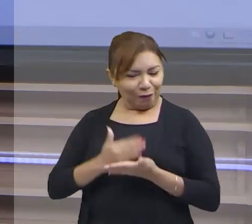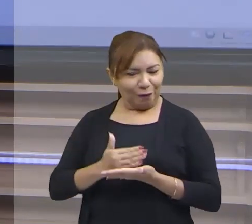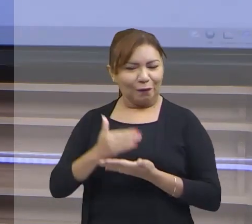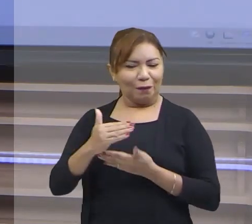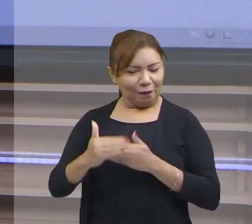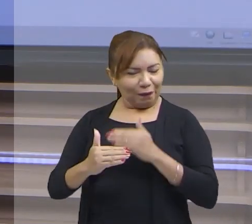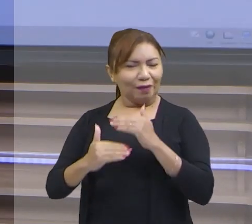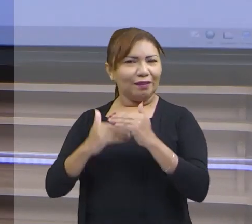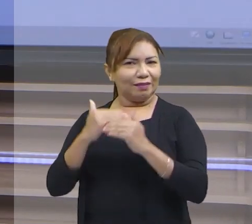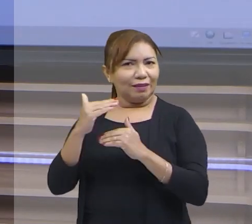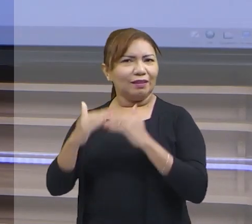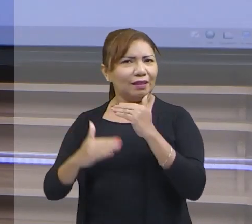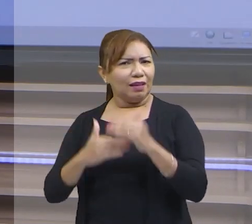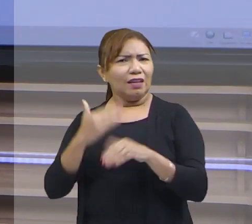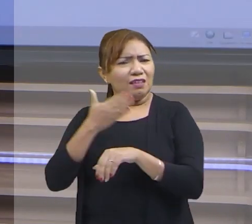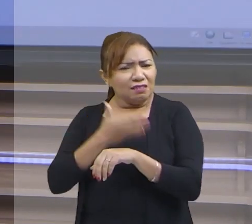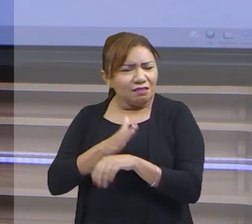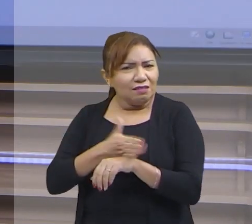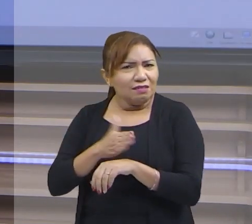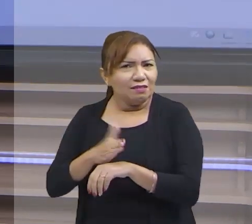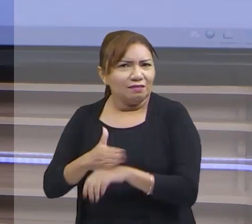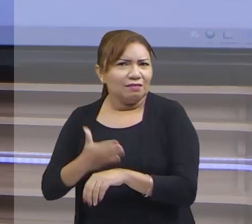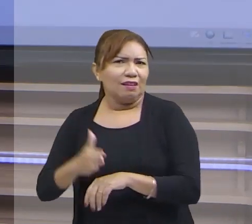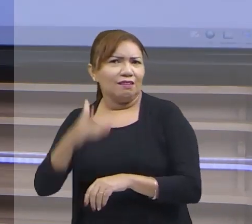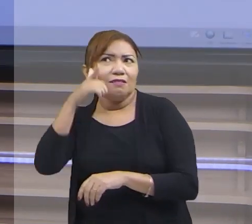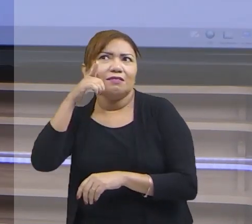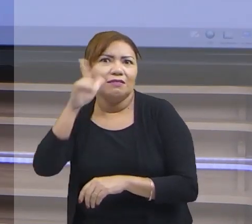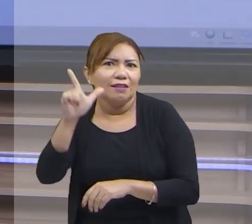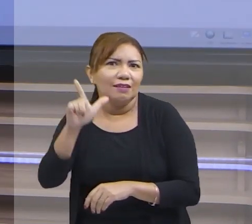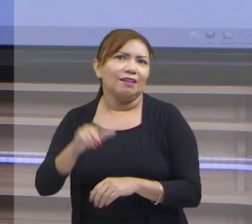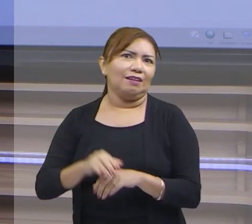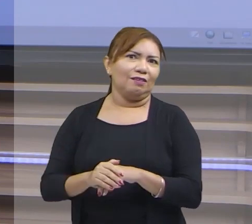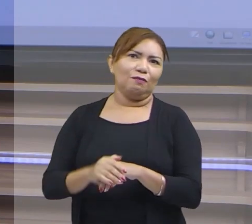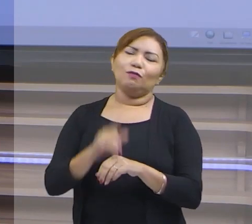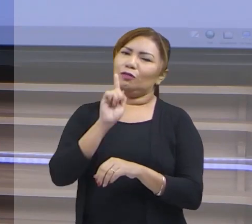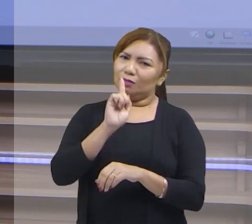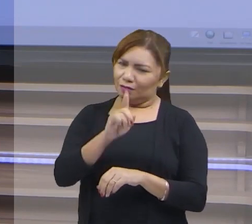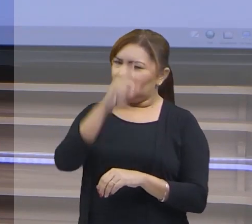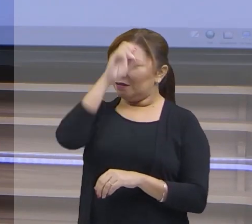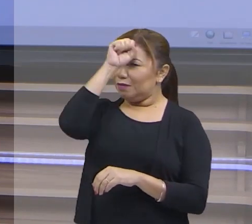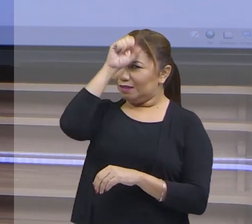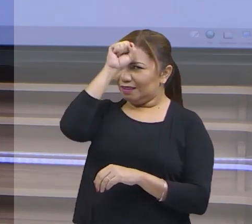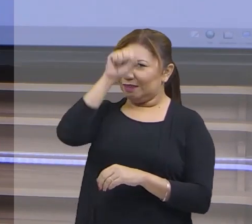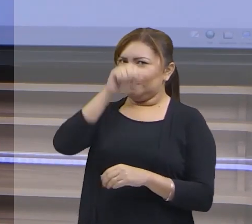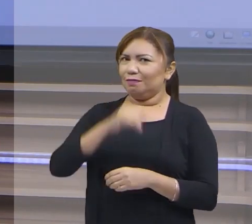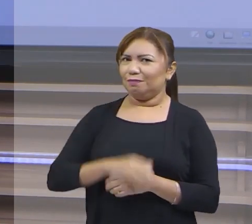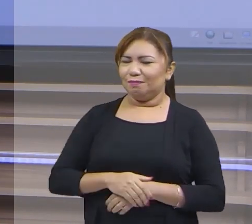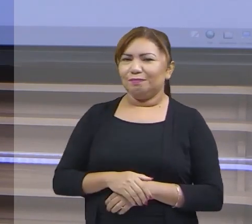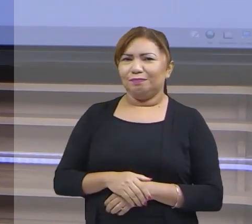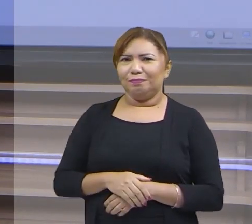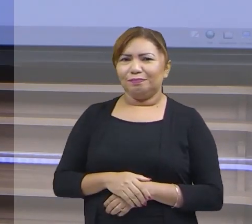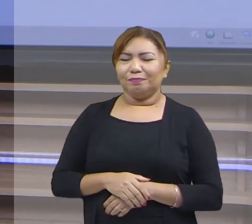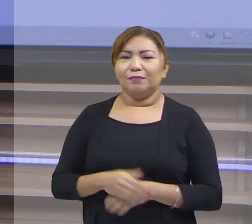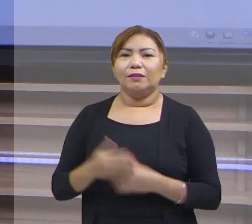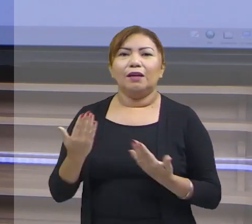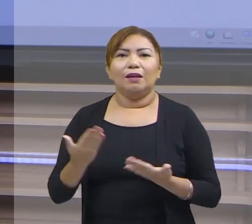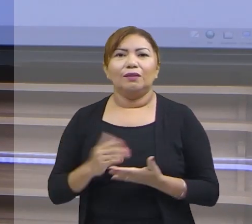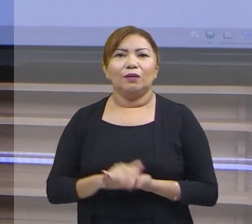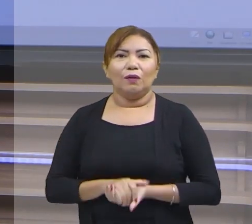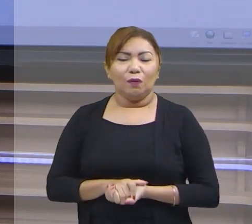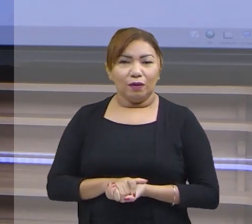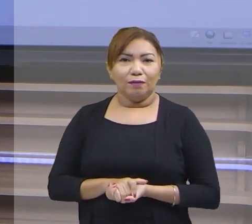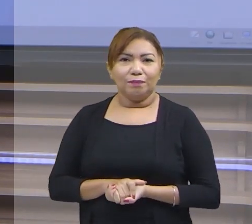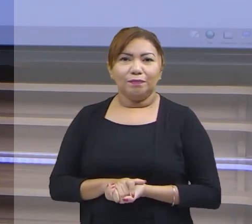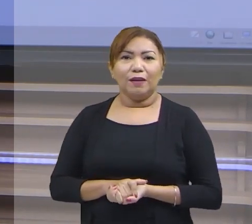vai repetir, repetir até você acertar. Não fique triste, você vai aprender. Agora, nós